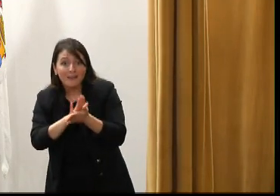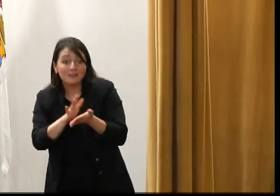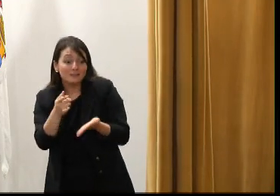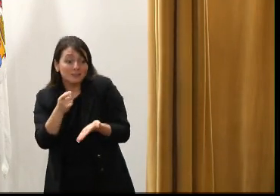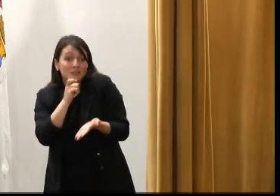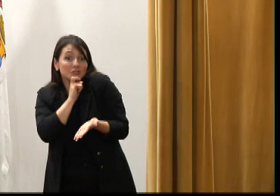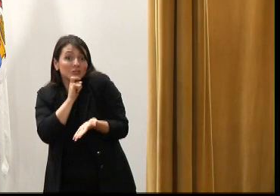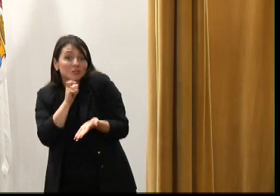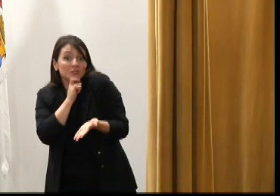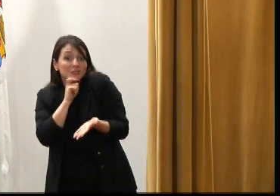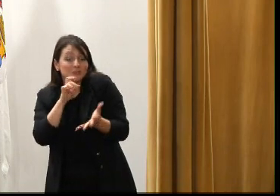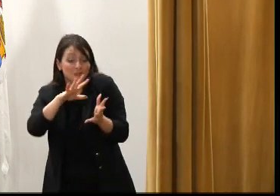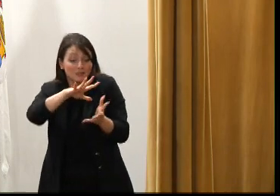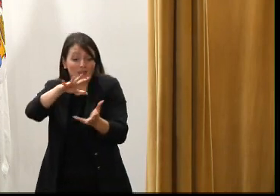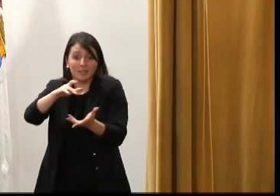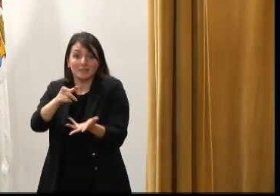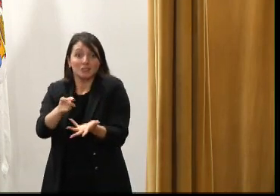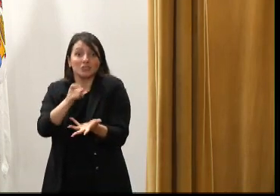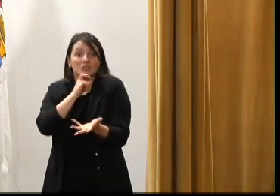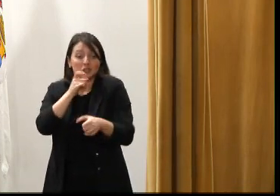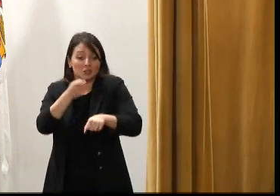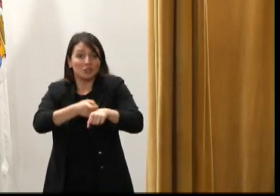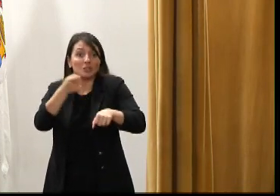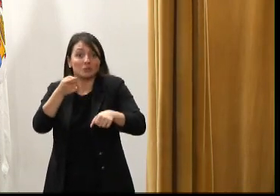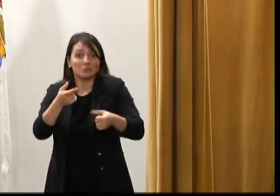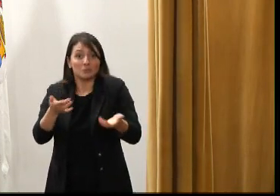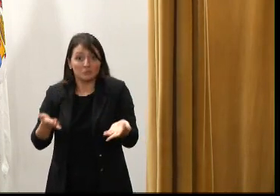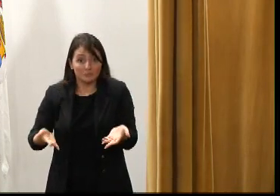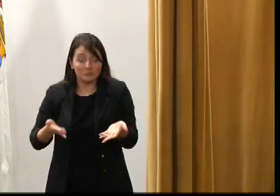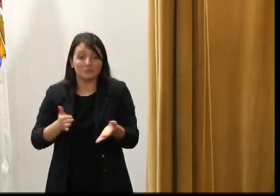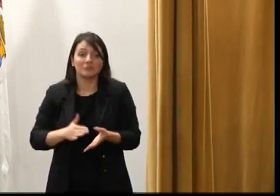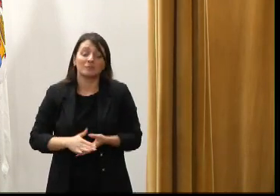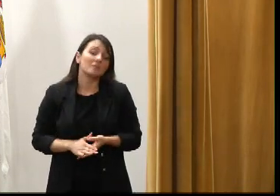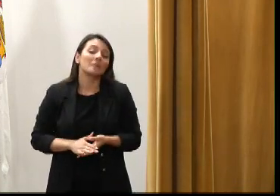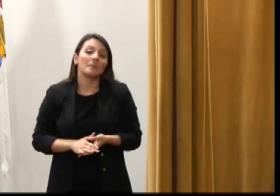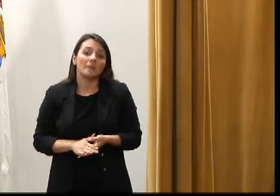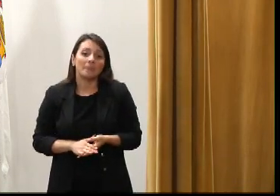necessário. O problema é a intensificação do efeito estufa, que não nos convém.